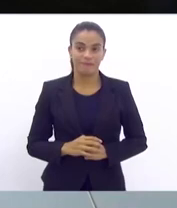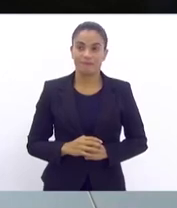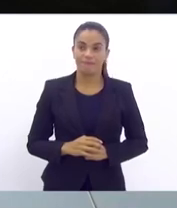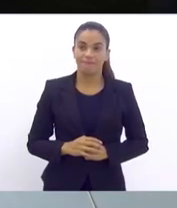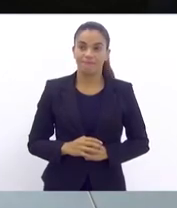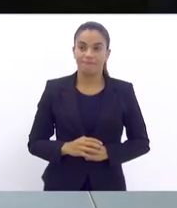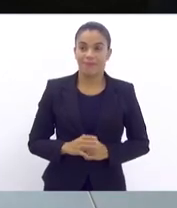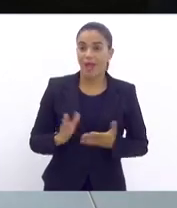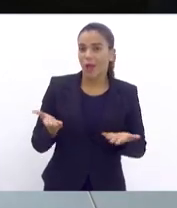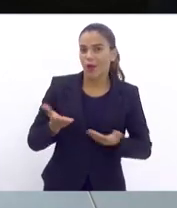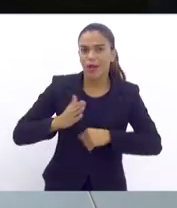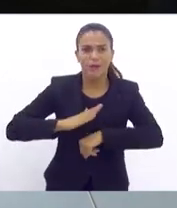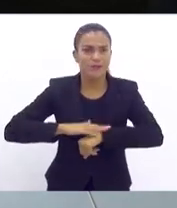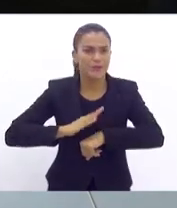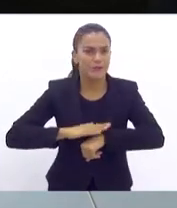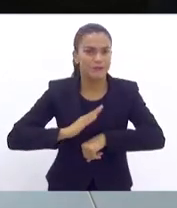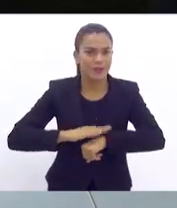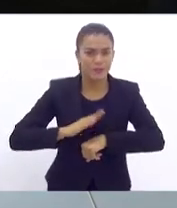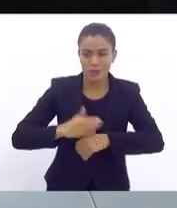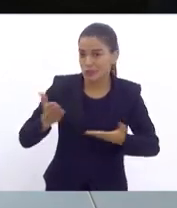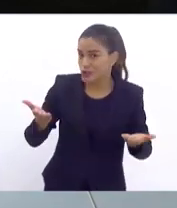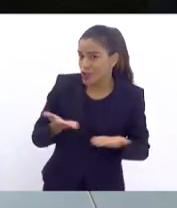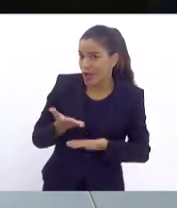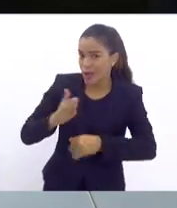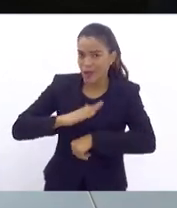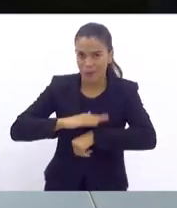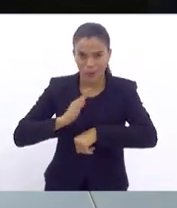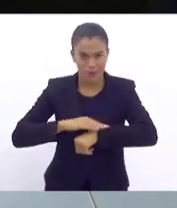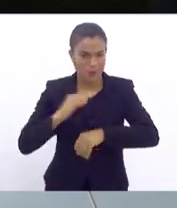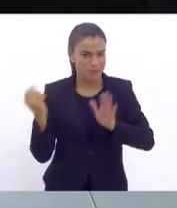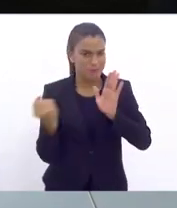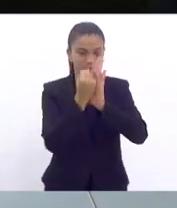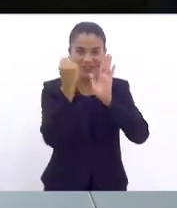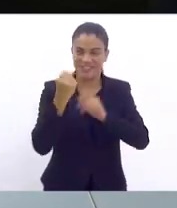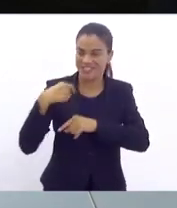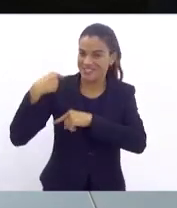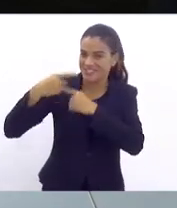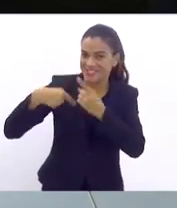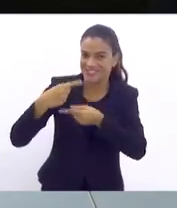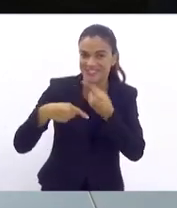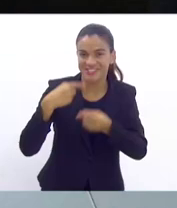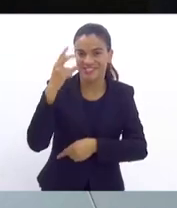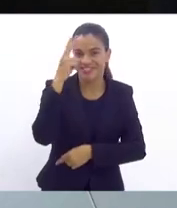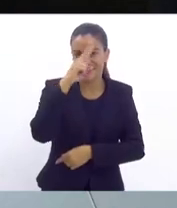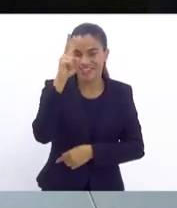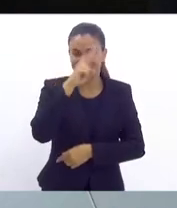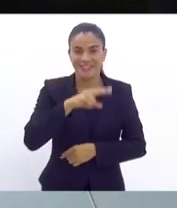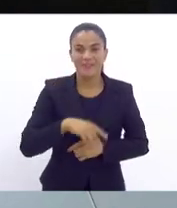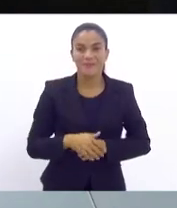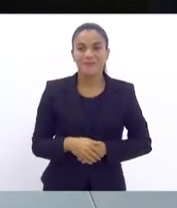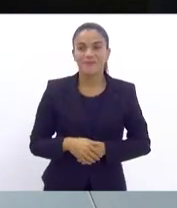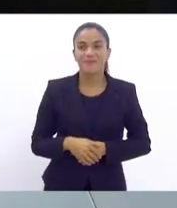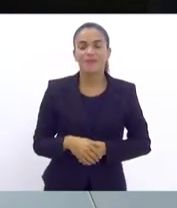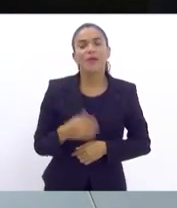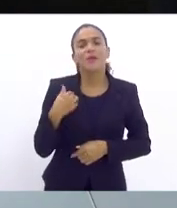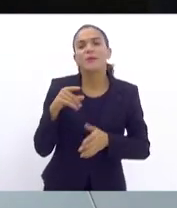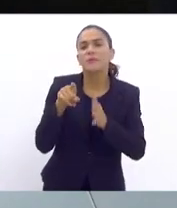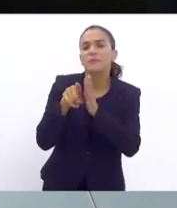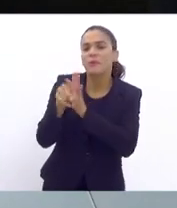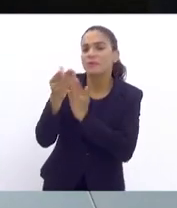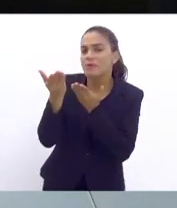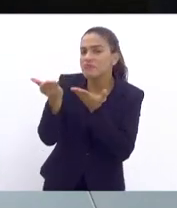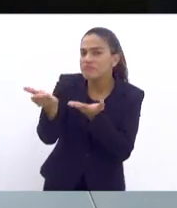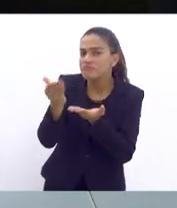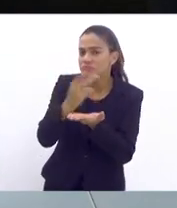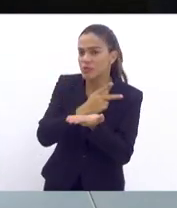já que nesse momento só nesse momento históricos eu queria consultar vossa